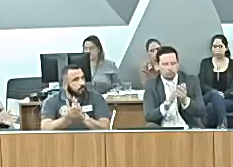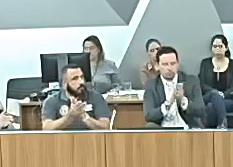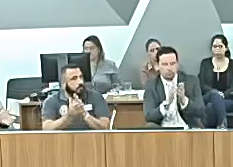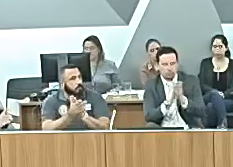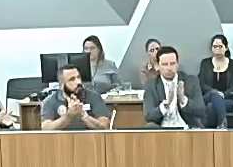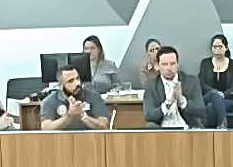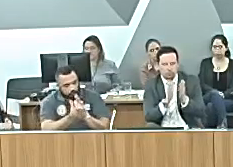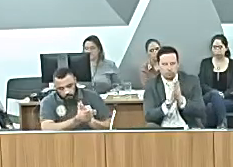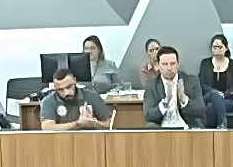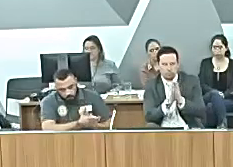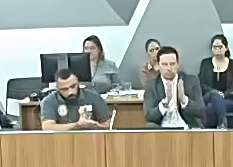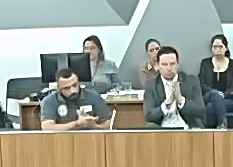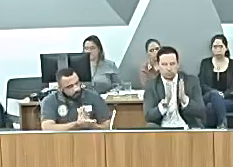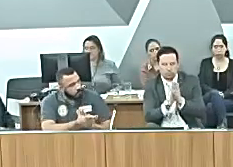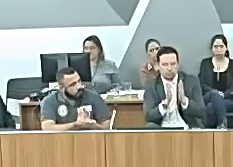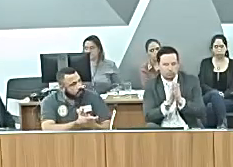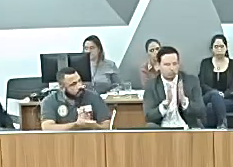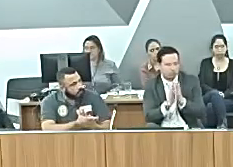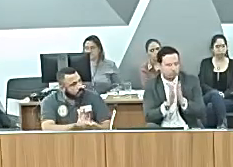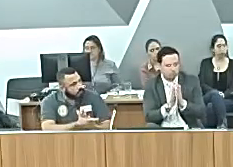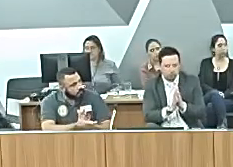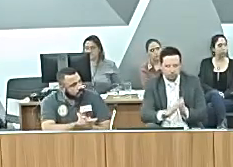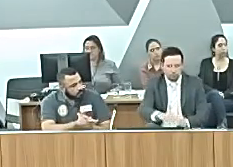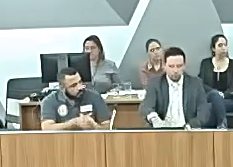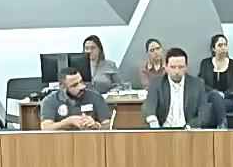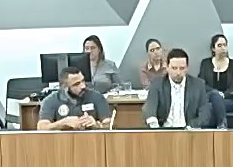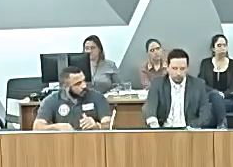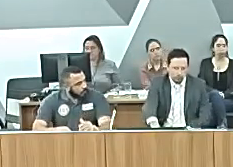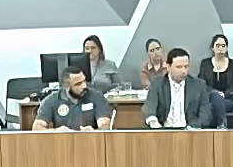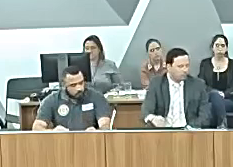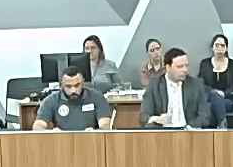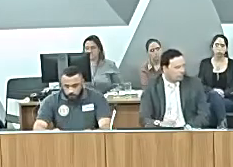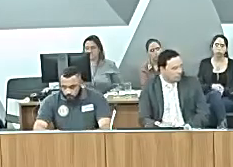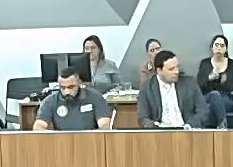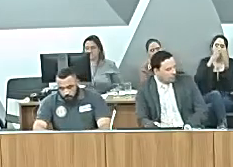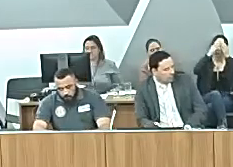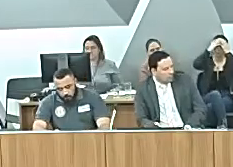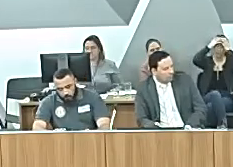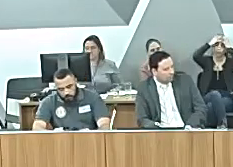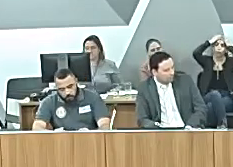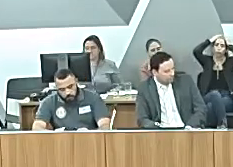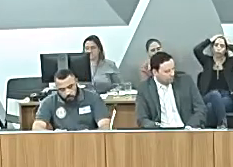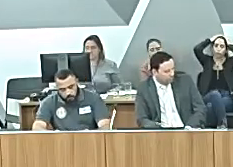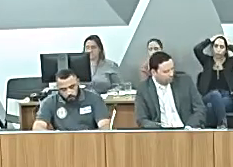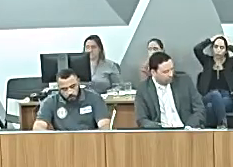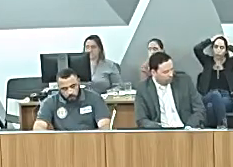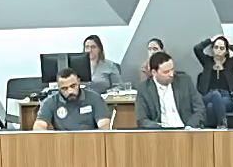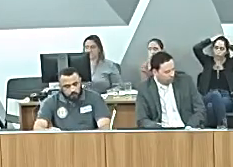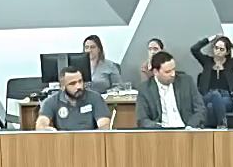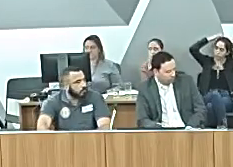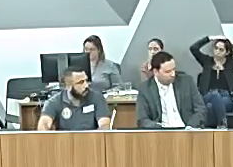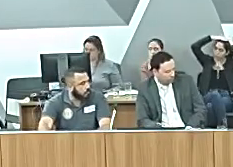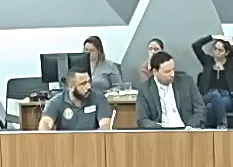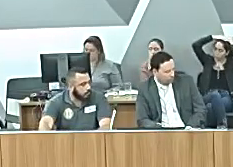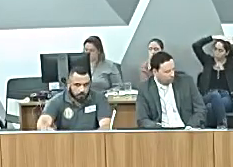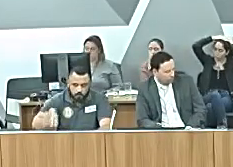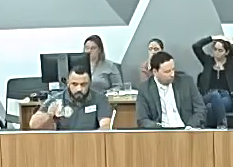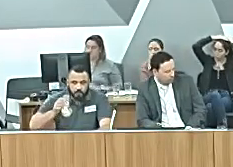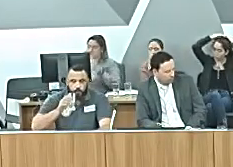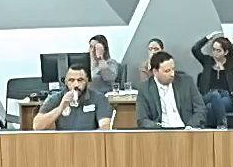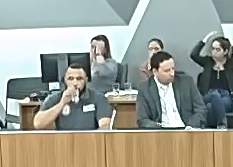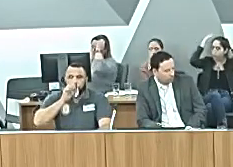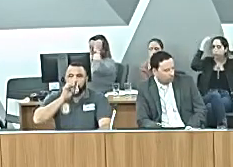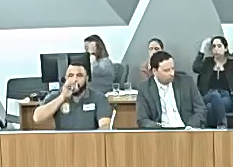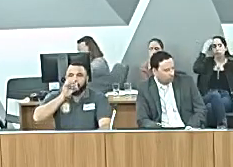secretário gustavo tostes já havia que dito que os presidentes de